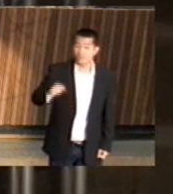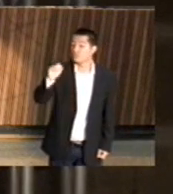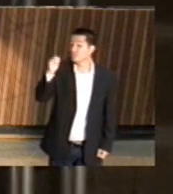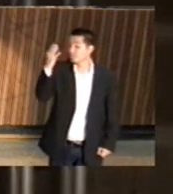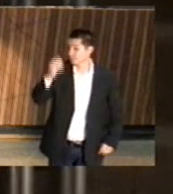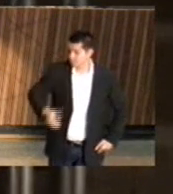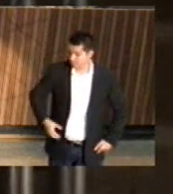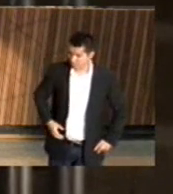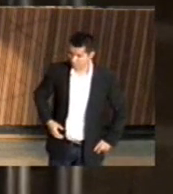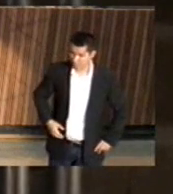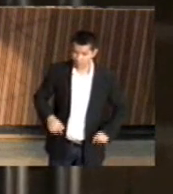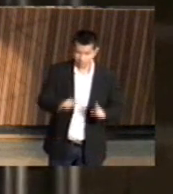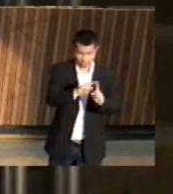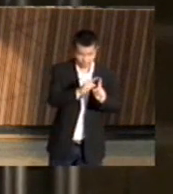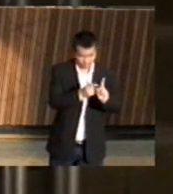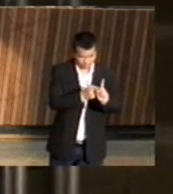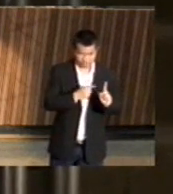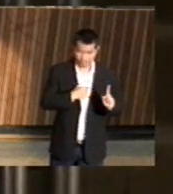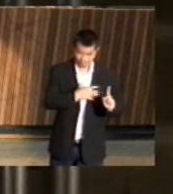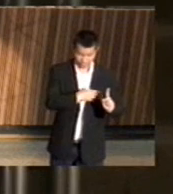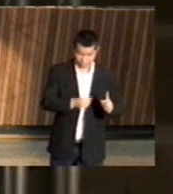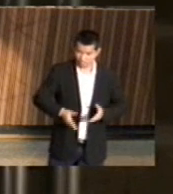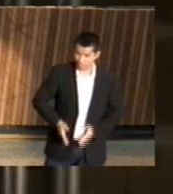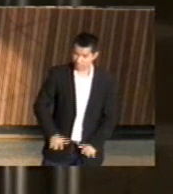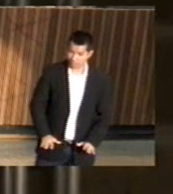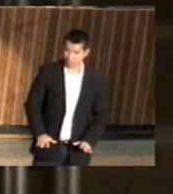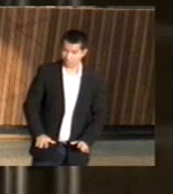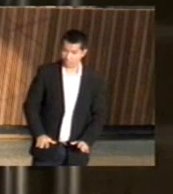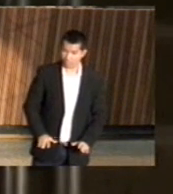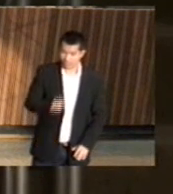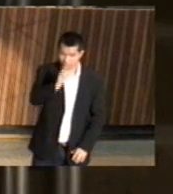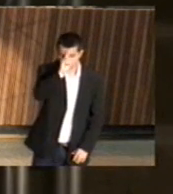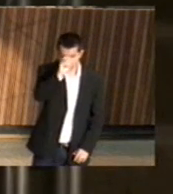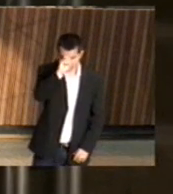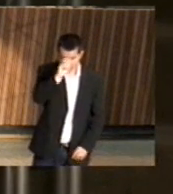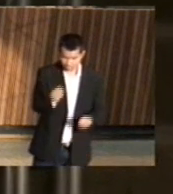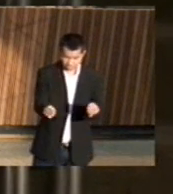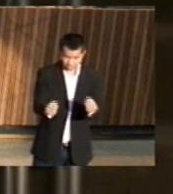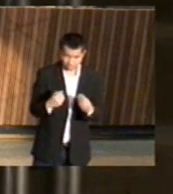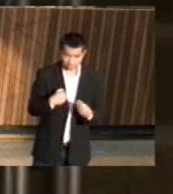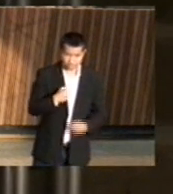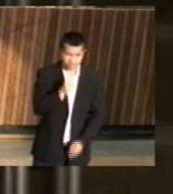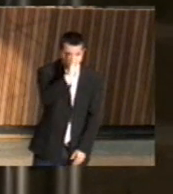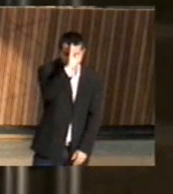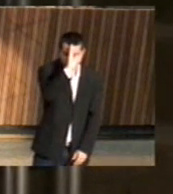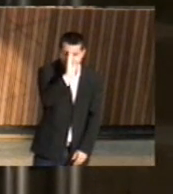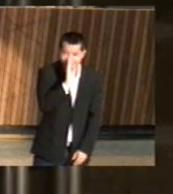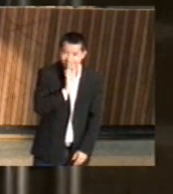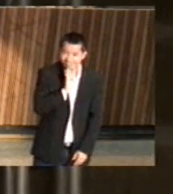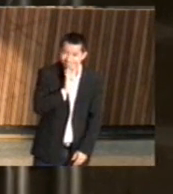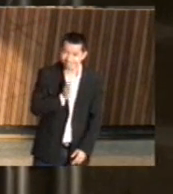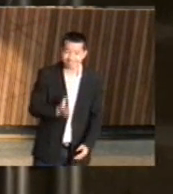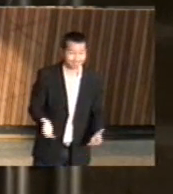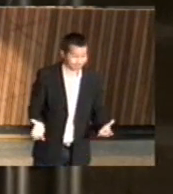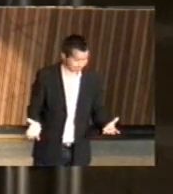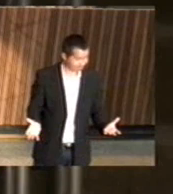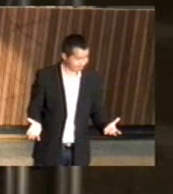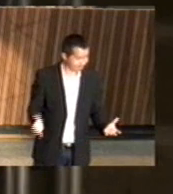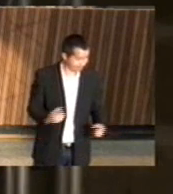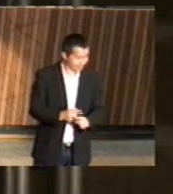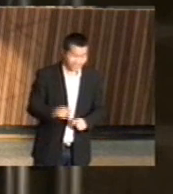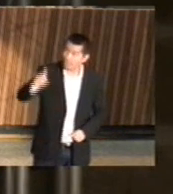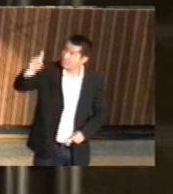eu não gosto de usar assim o cartão. Você não vai me devolver? Vou. Chegando em São Paulo, devolvo. Então tá bom, então eu vou